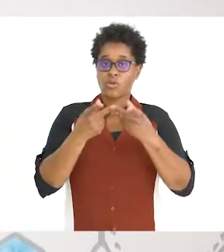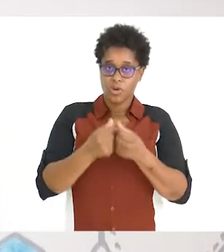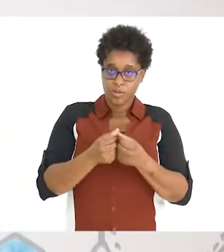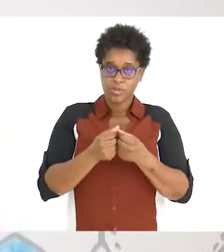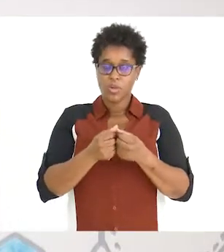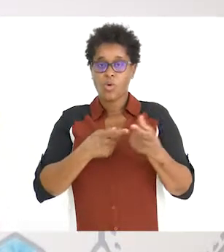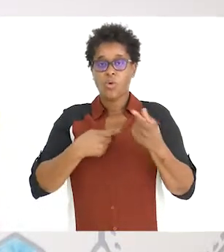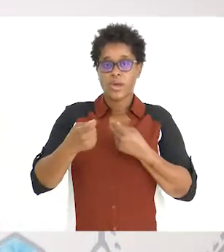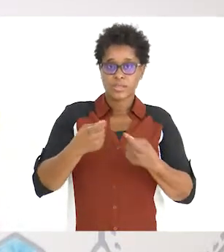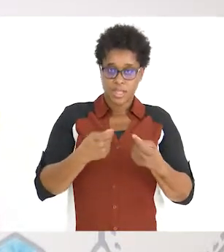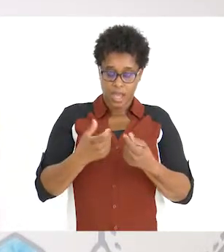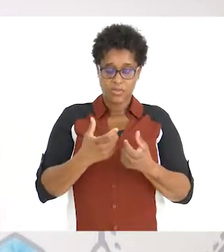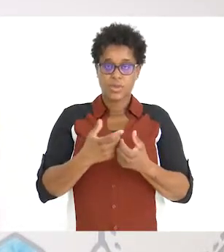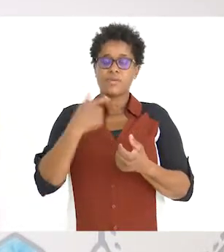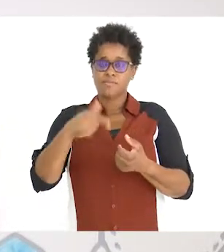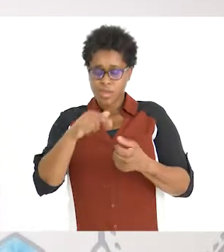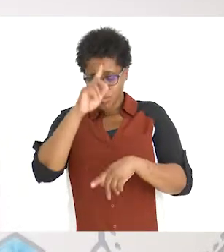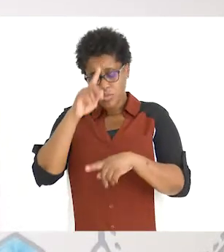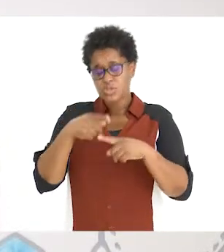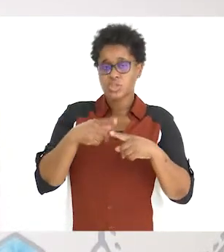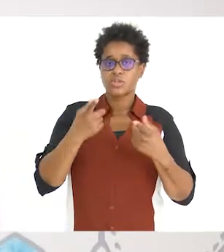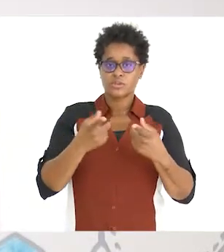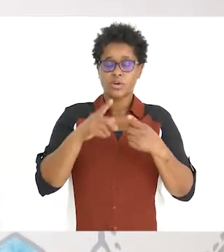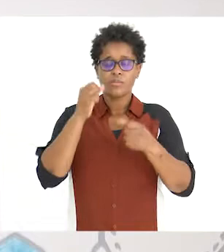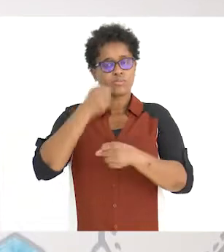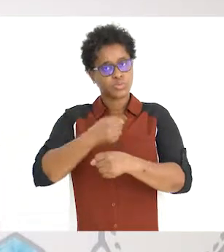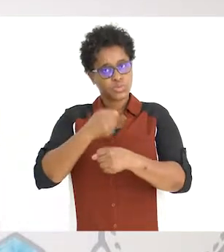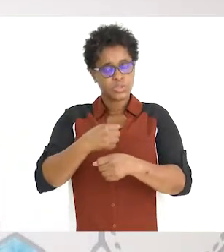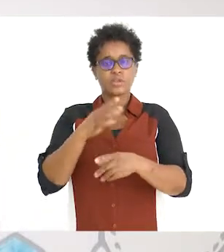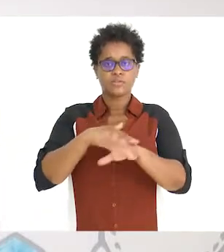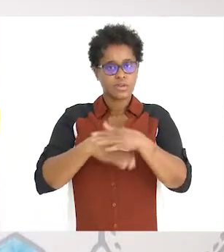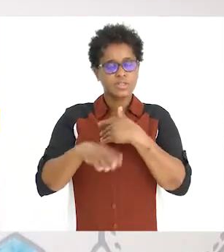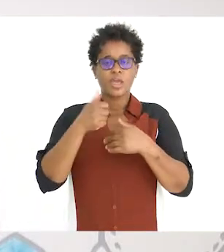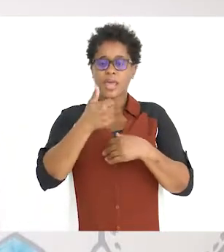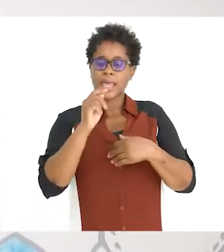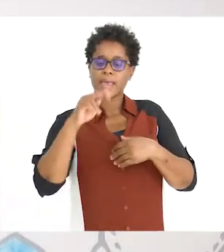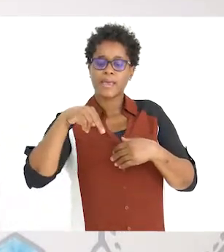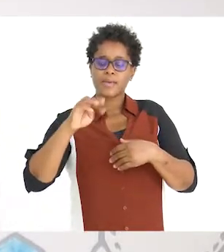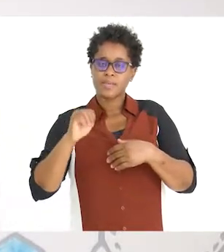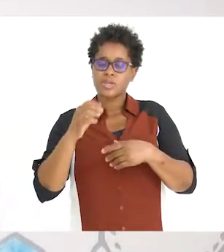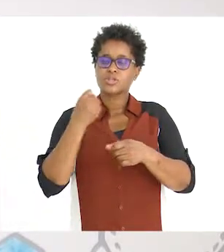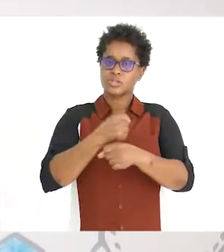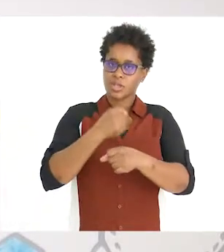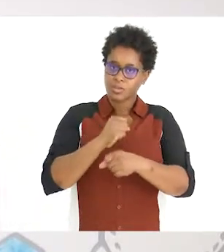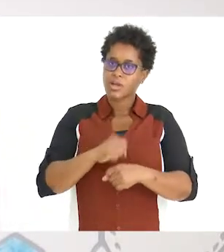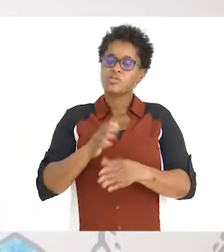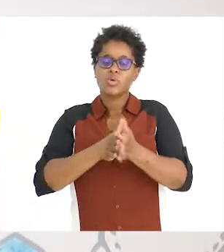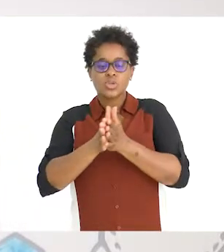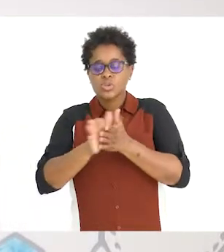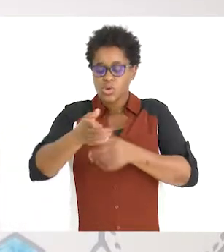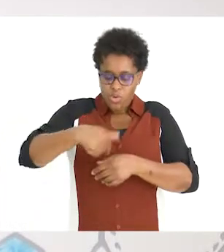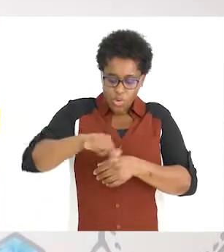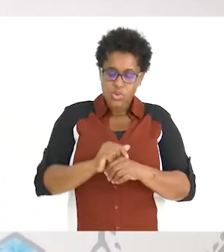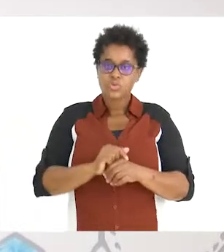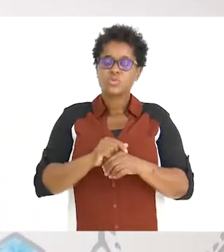organizada que tem por objetivo produzir bens e serviços para a nossa utilização, para